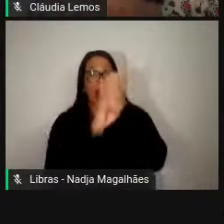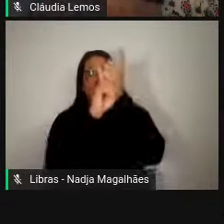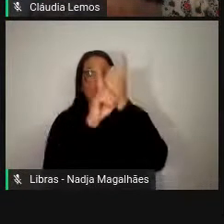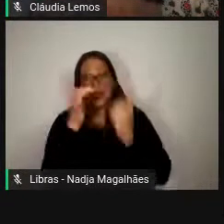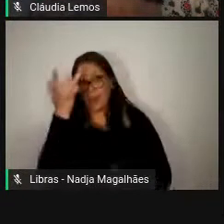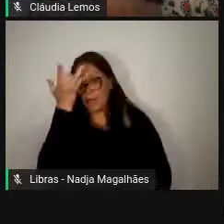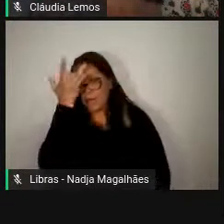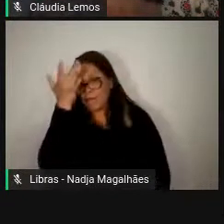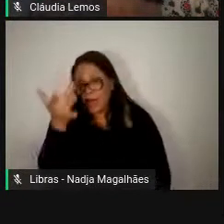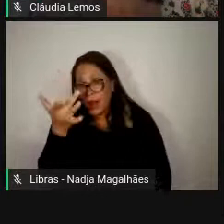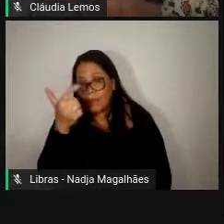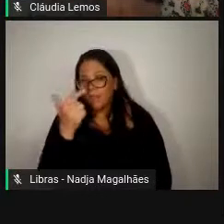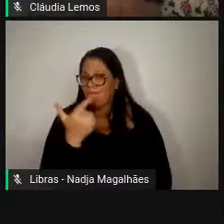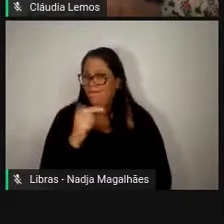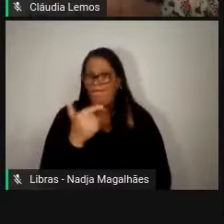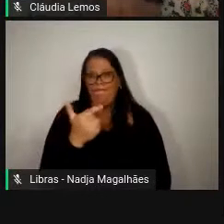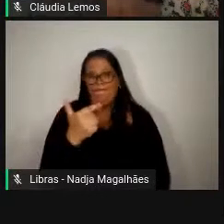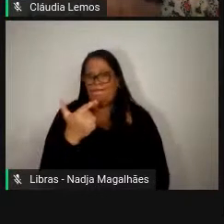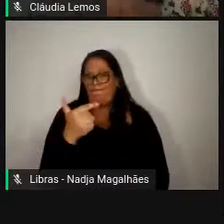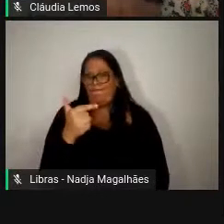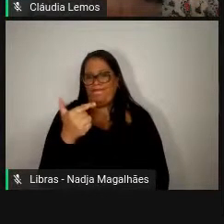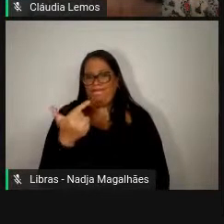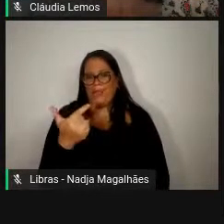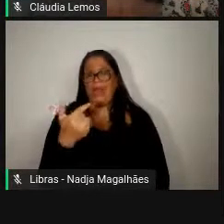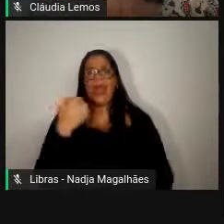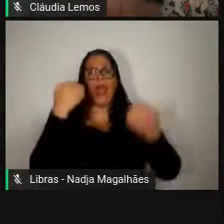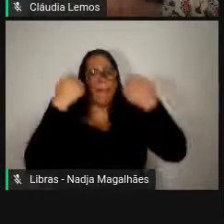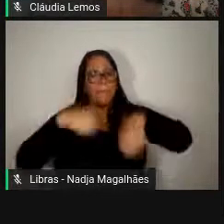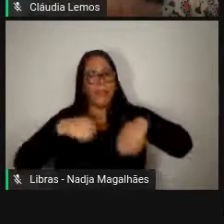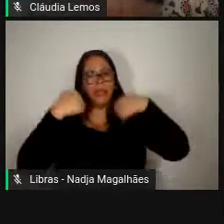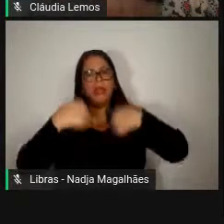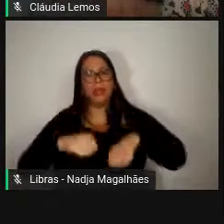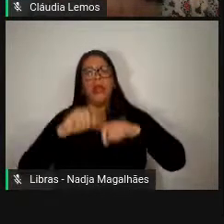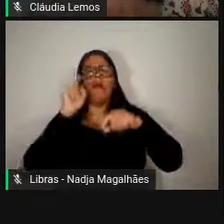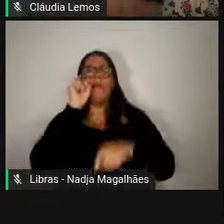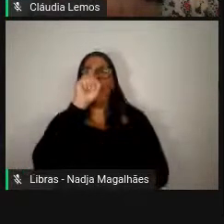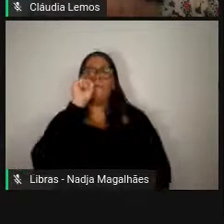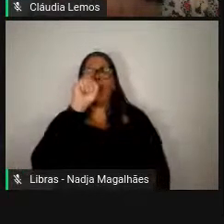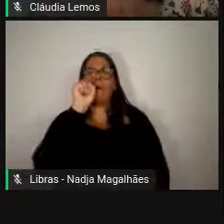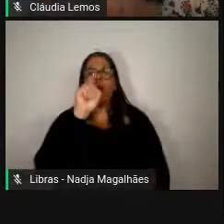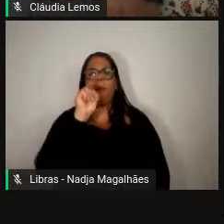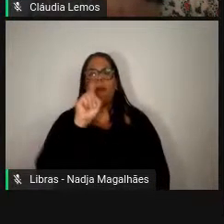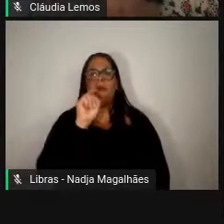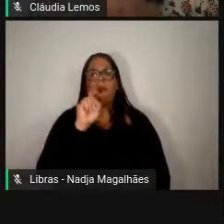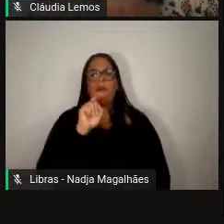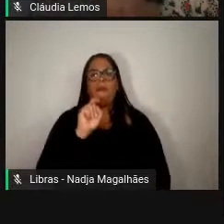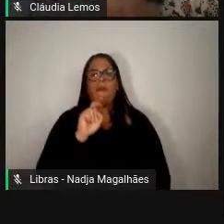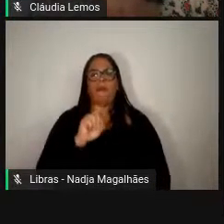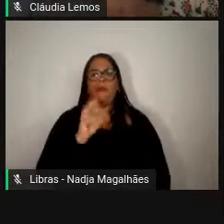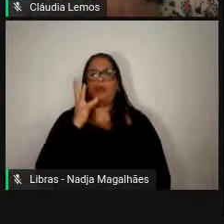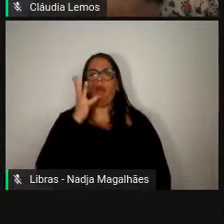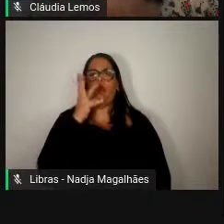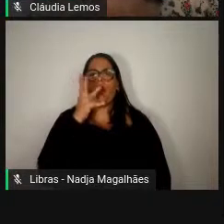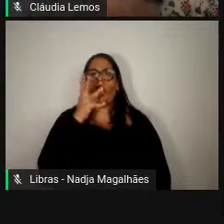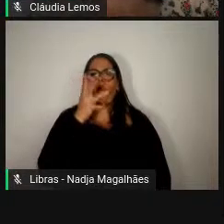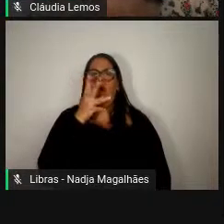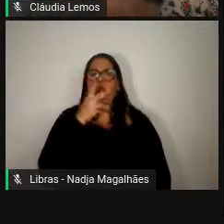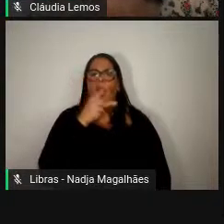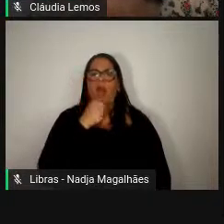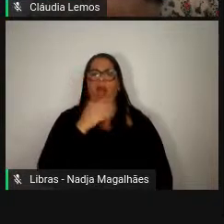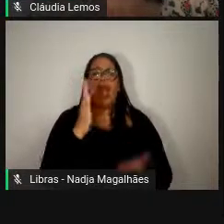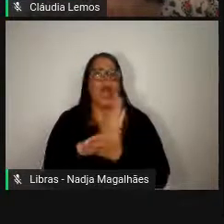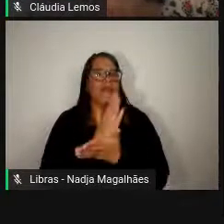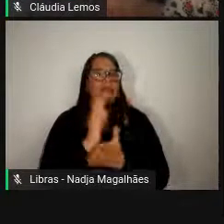encontrar essa informação, ele precisa percorrer o site, fuçar o site, e nem sempre ele vai encontrar, porque essa informação